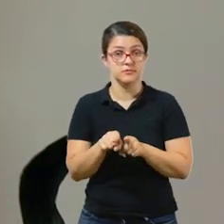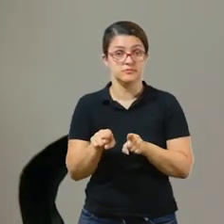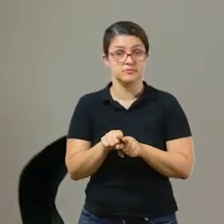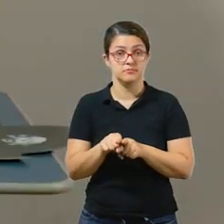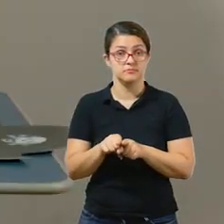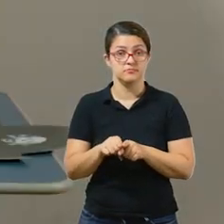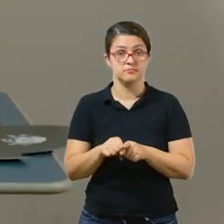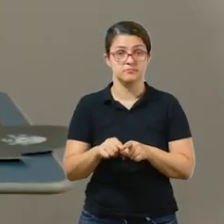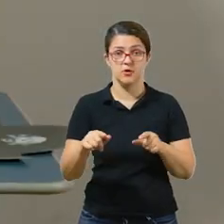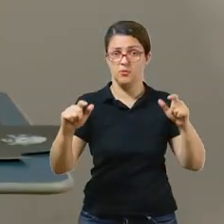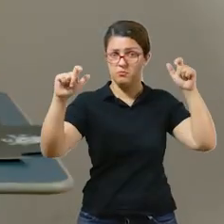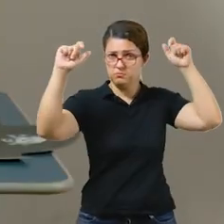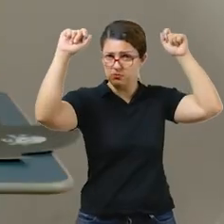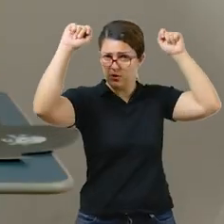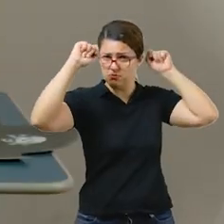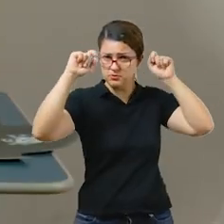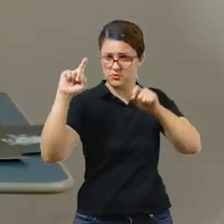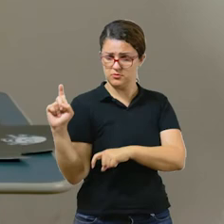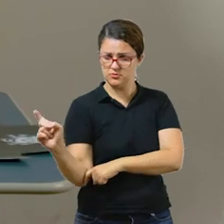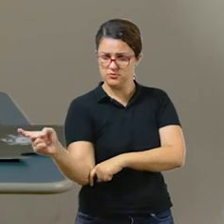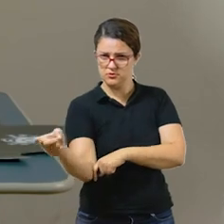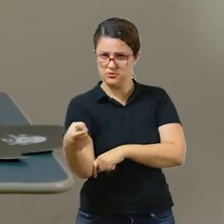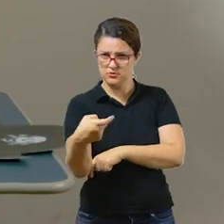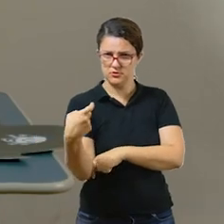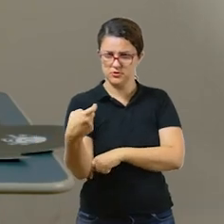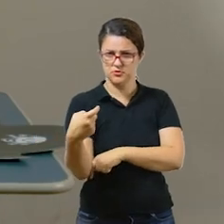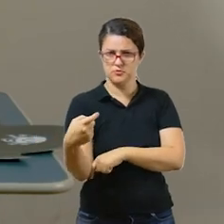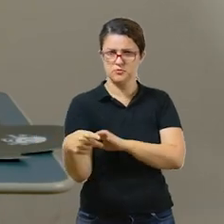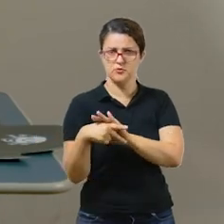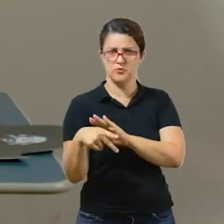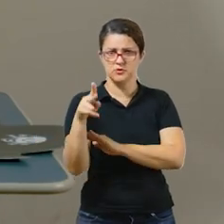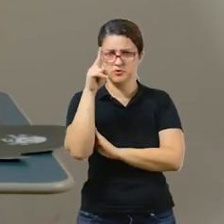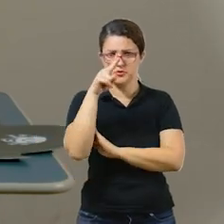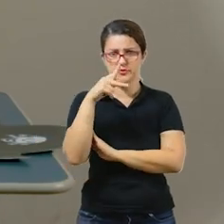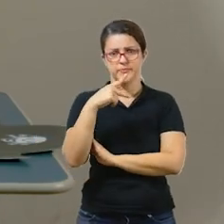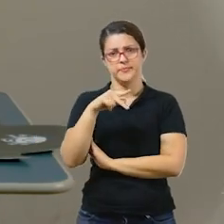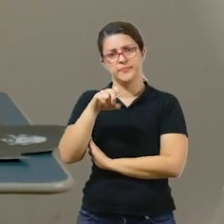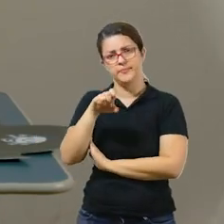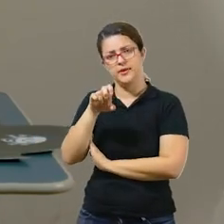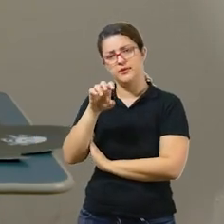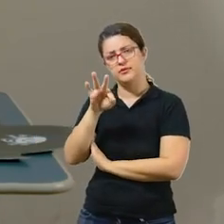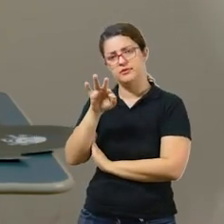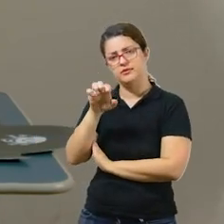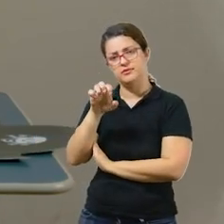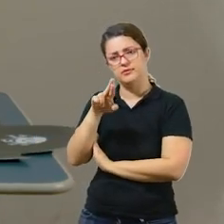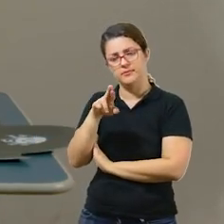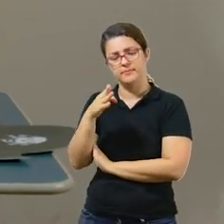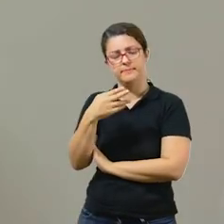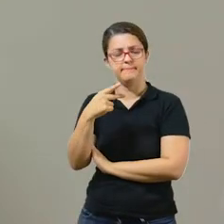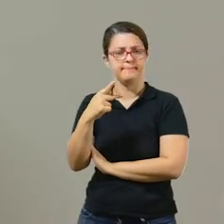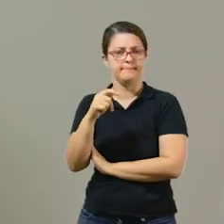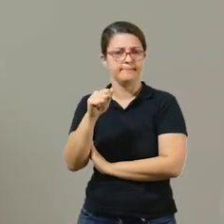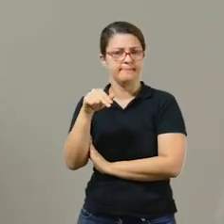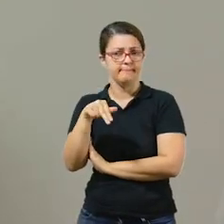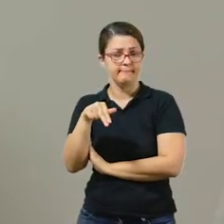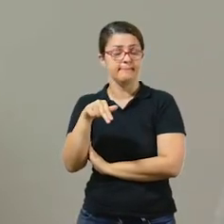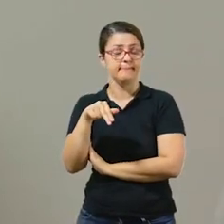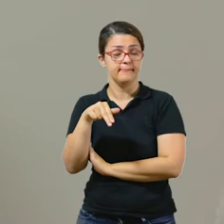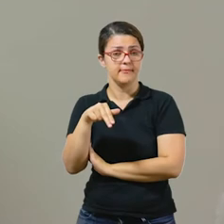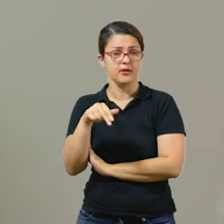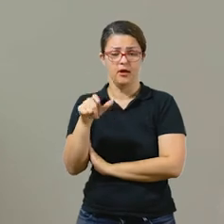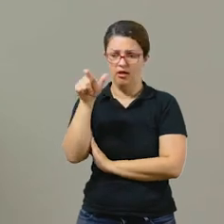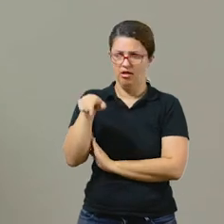Capitão Gancho, que ele é um personagem da história do Peter Pan. O Capitão Gancho, ele perdeu uma das mãos, que